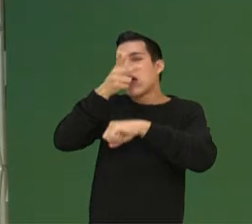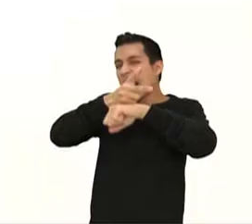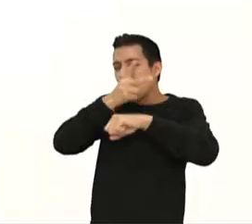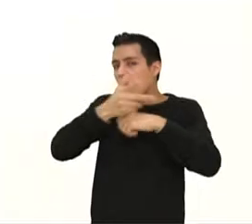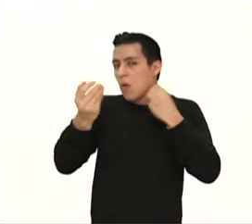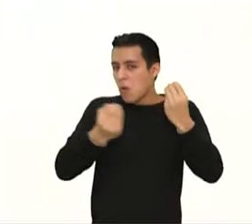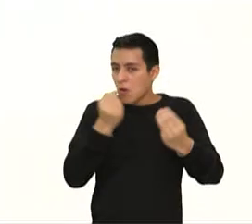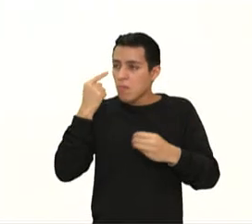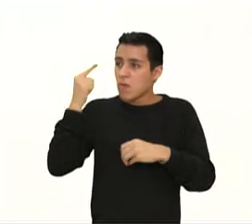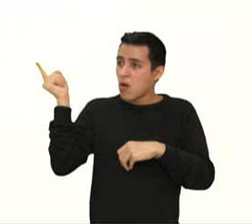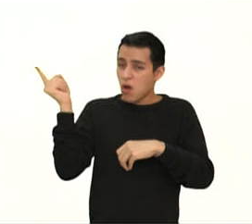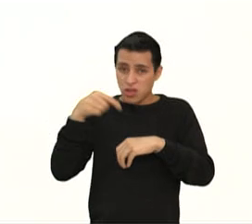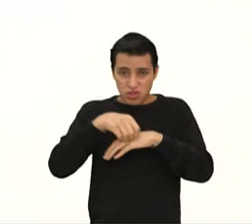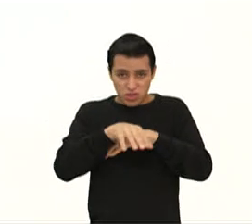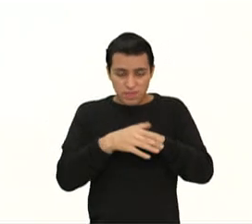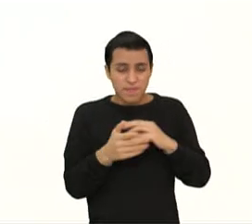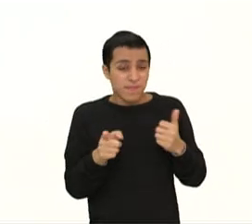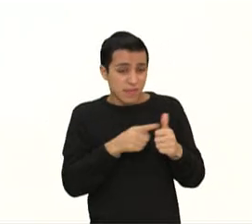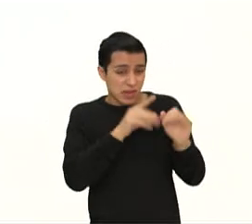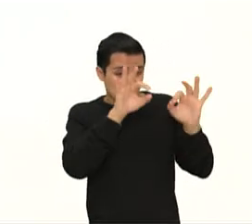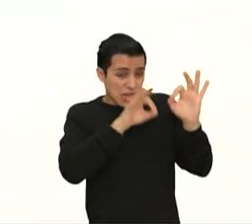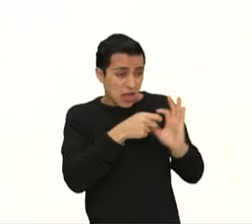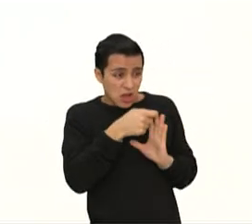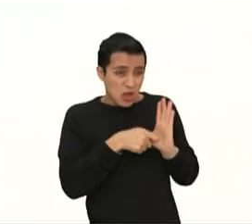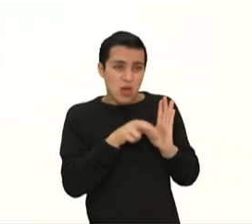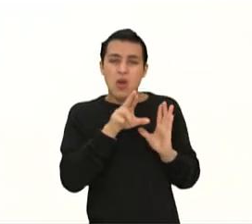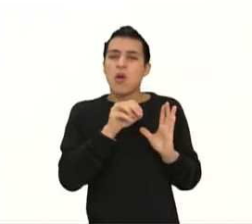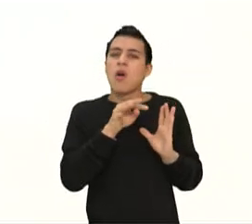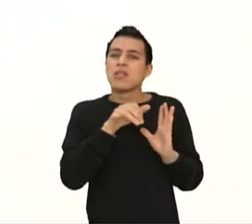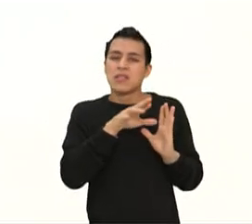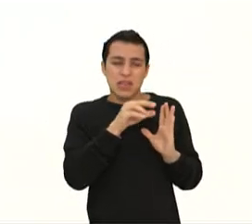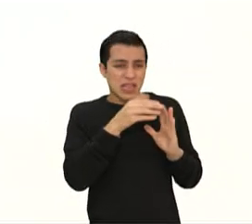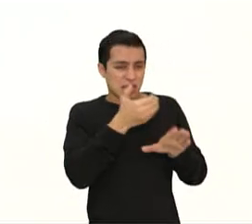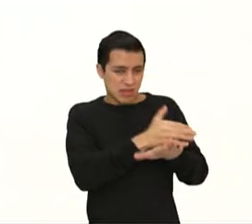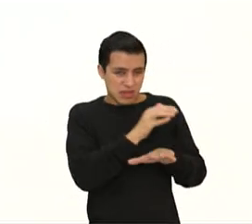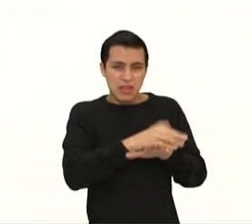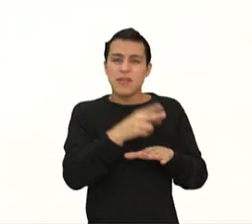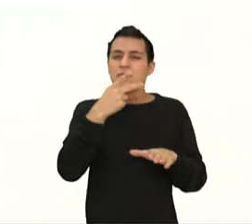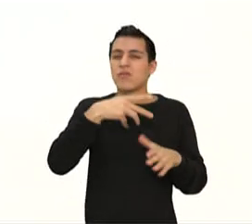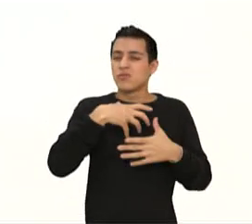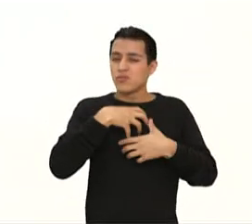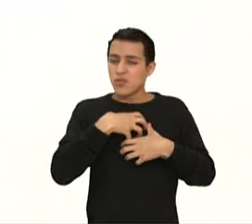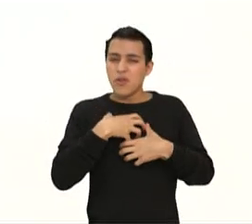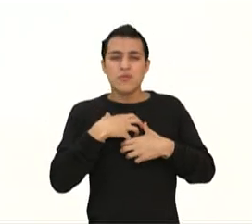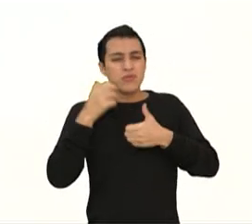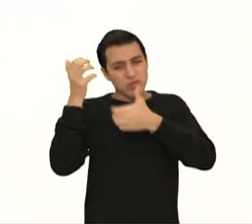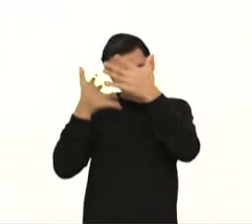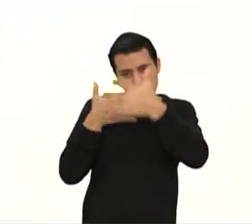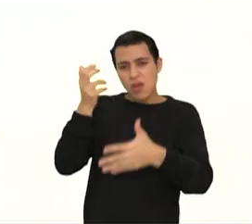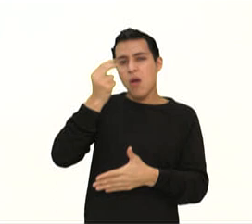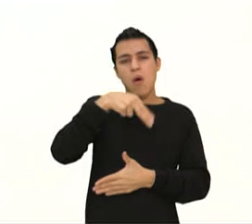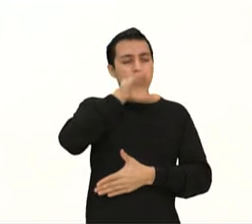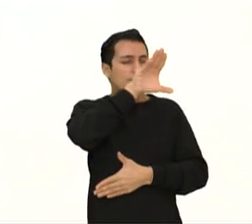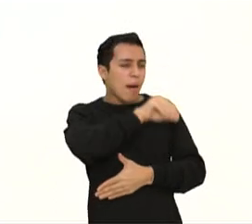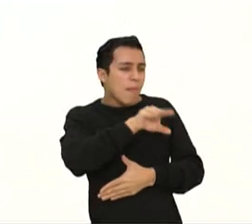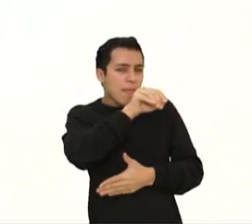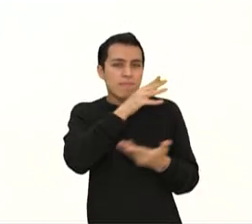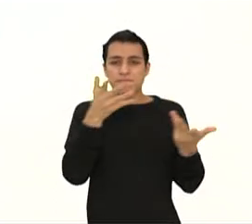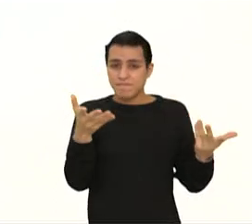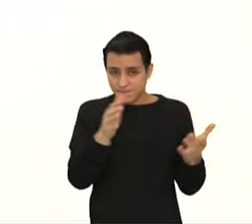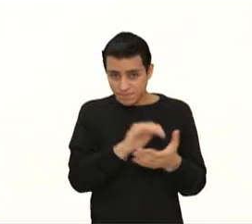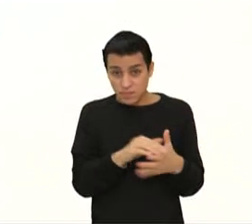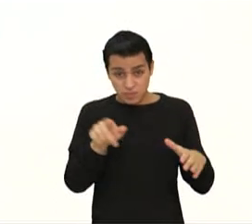nessas dicas. Primeiro, elabore um roteiro e treine sua fala. Depois, quando você